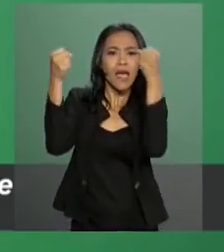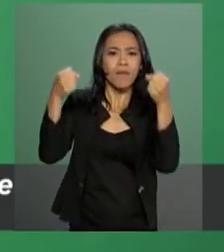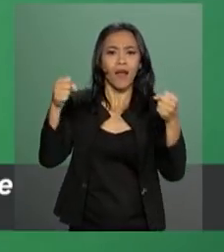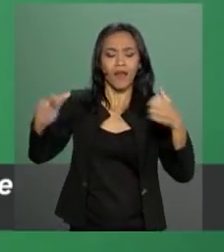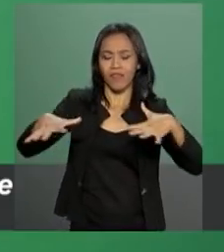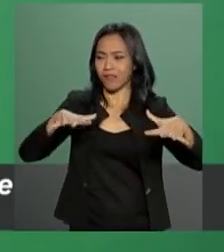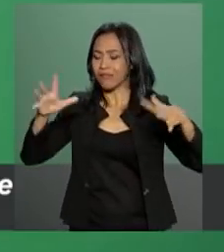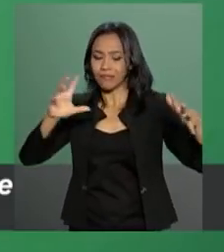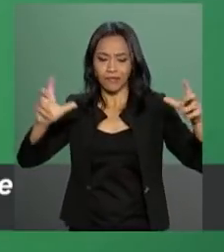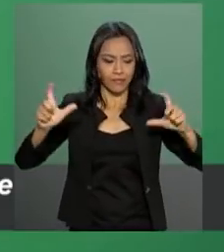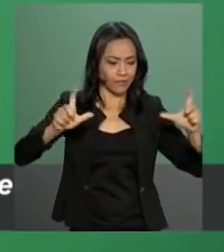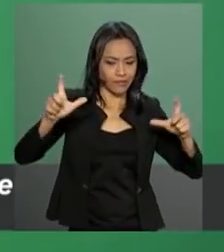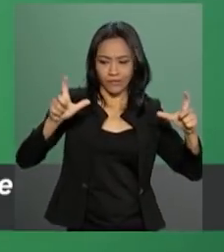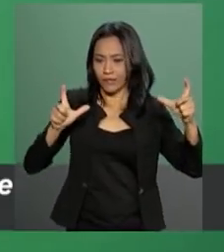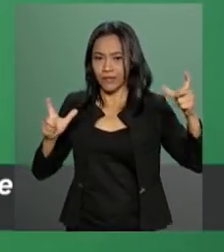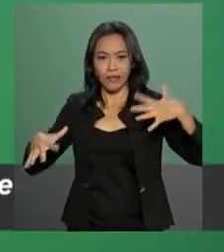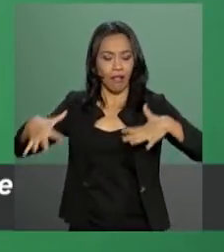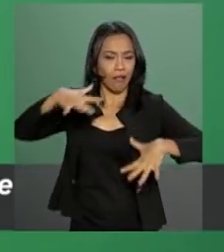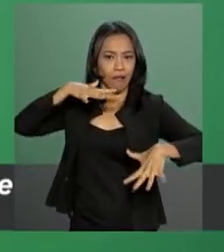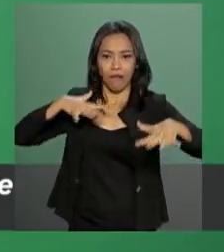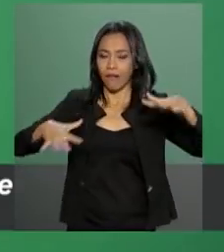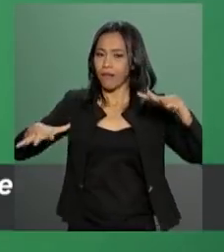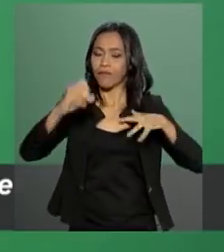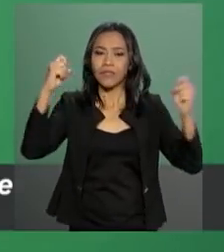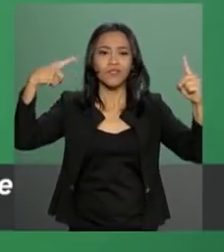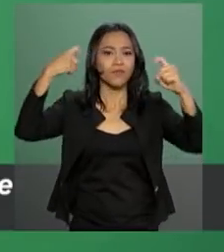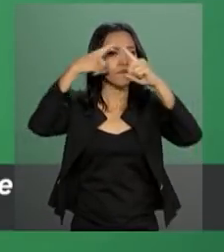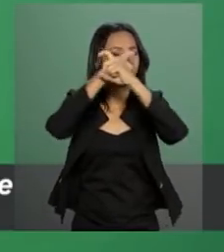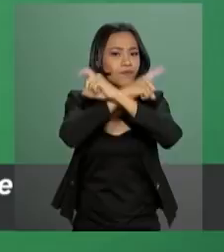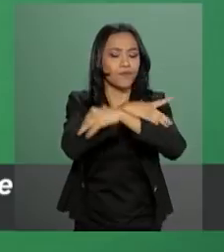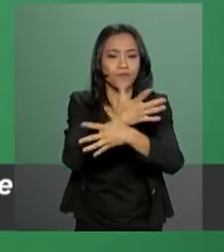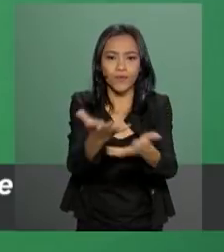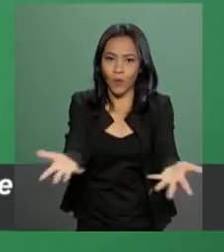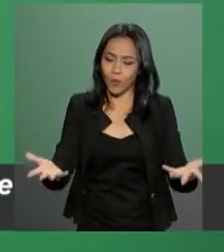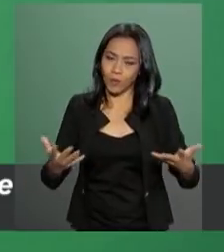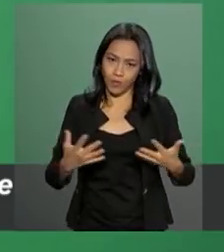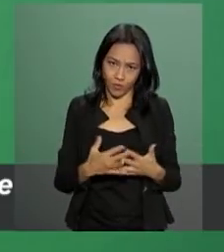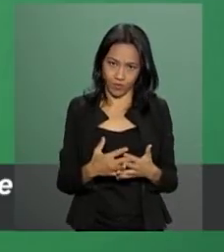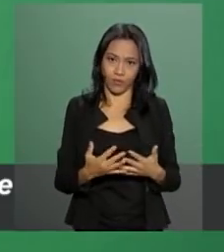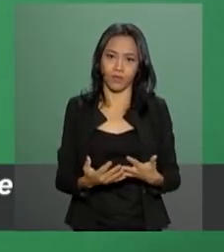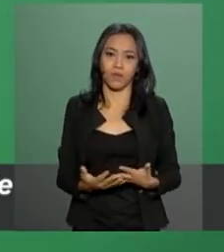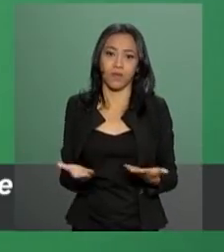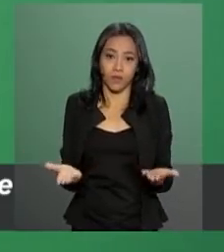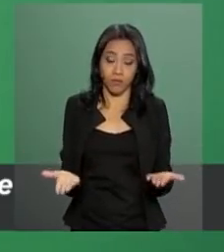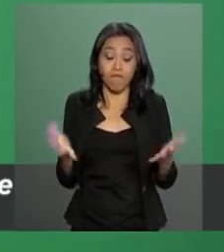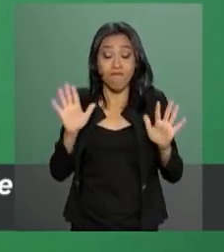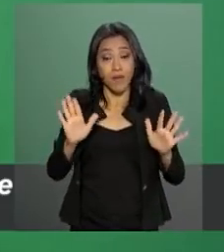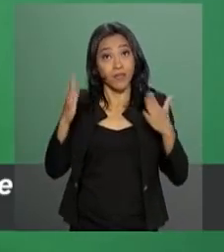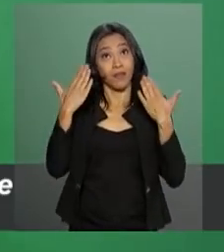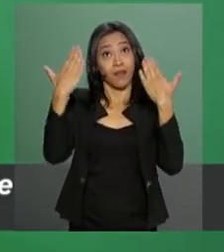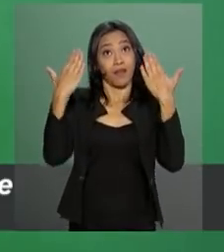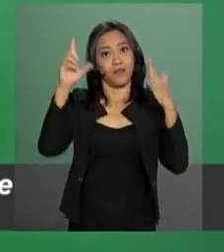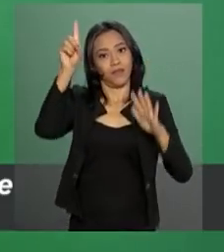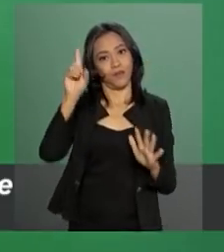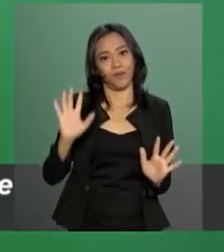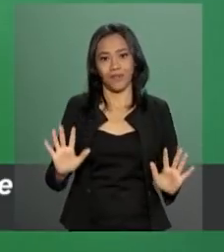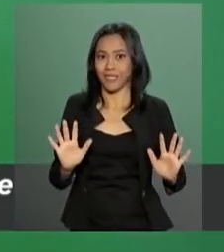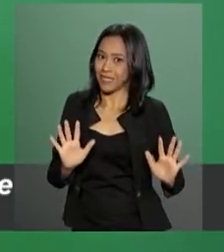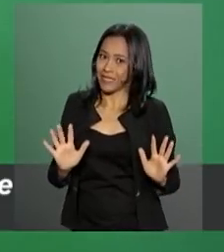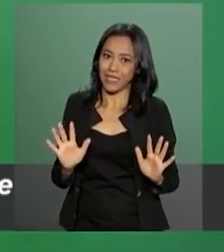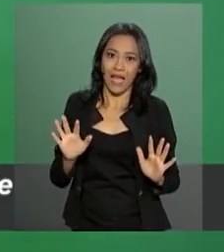ao cumprimento rigoroso da norma jurídica o cumprimento rigoroso do texto convencional graças a deus eu estou vendo que